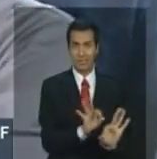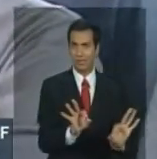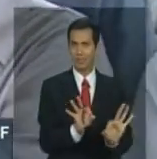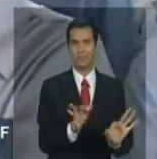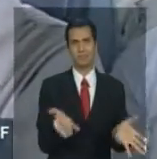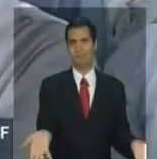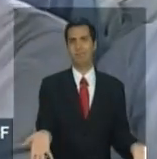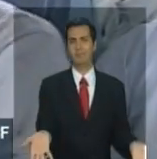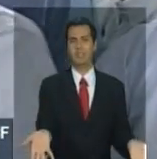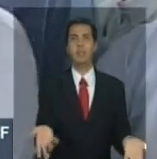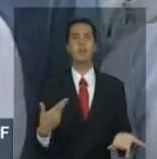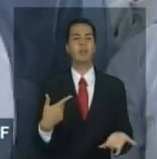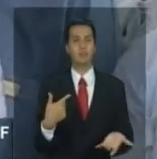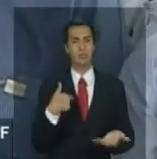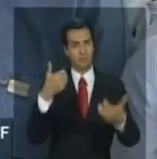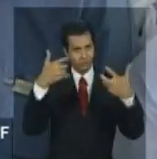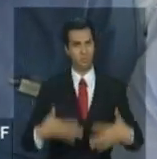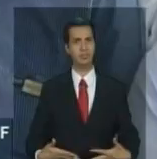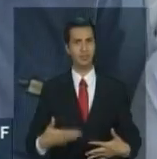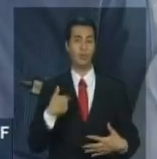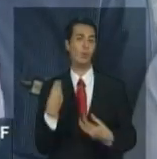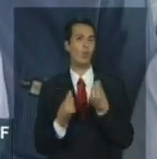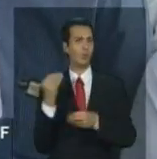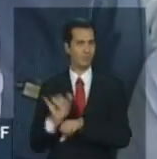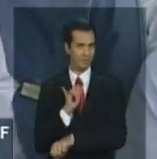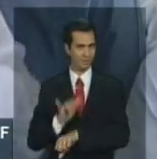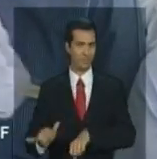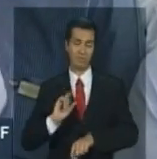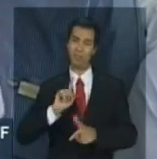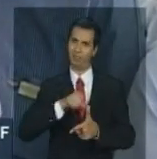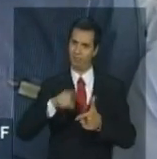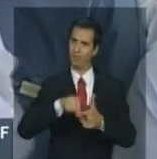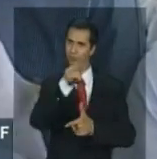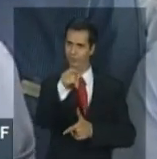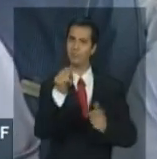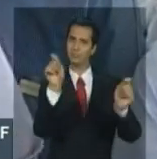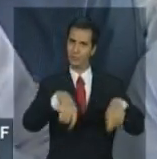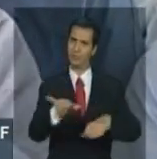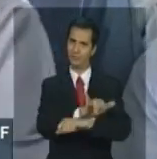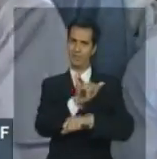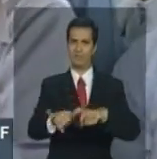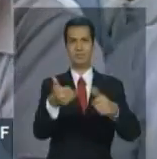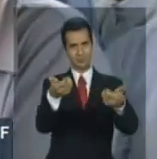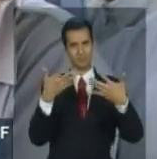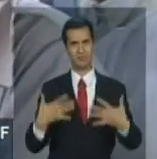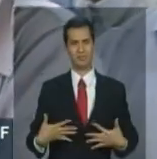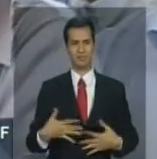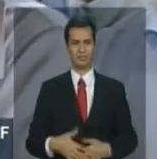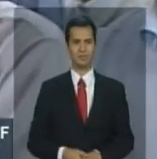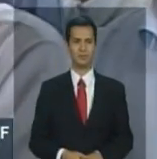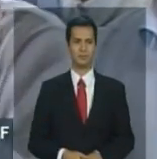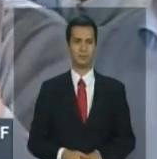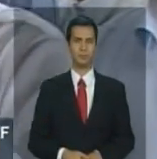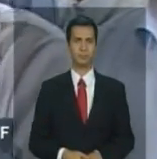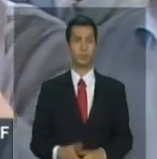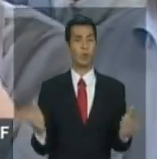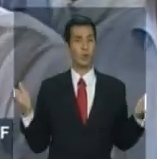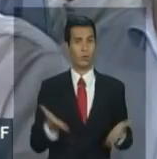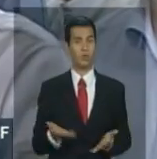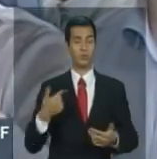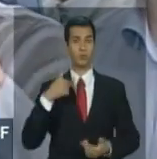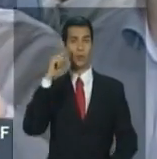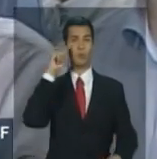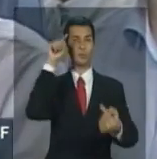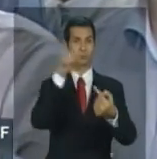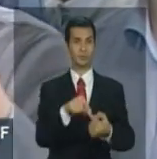Não, eu estou contando para vocês a minha estratégia. Depois vocês contam para mim as suas. Eu tenho hoje um